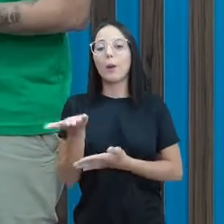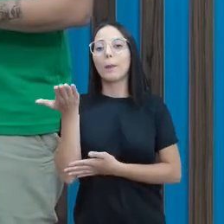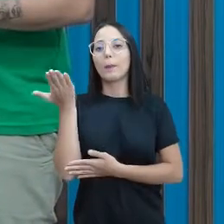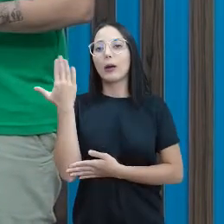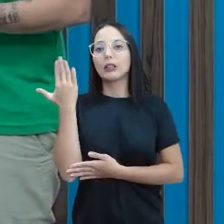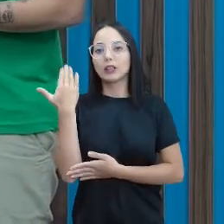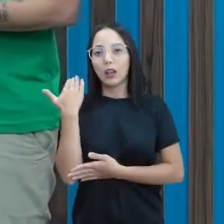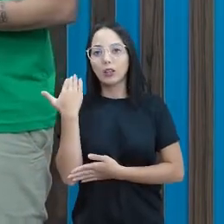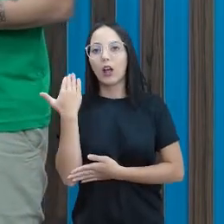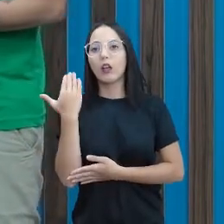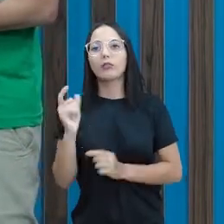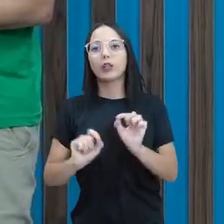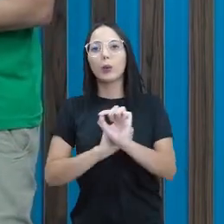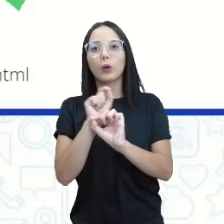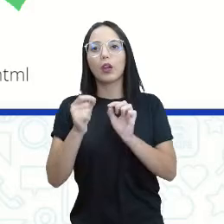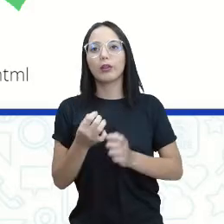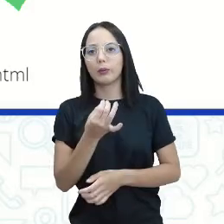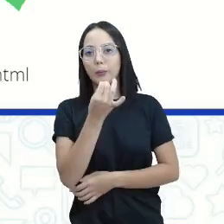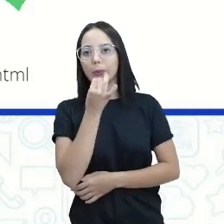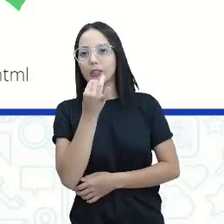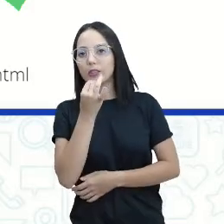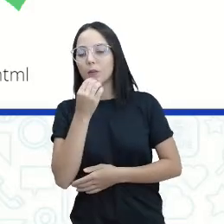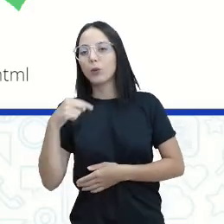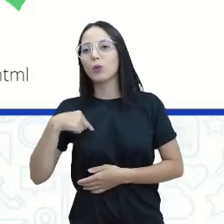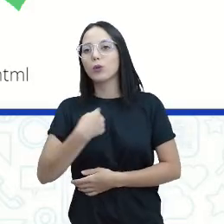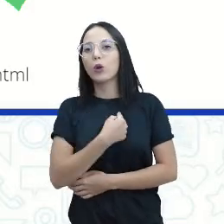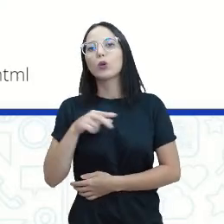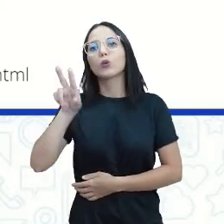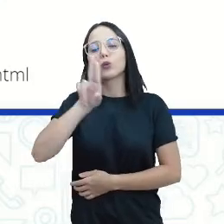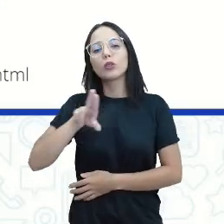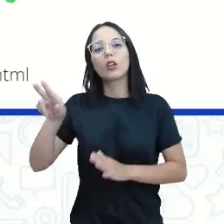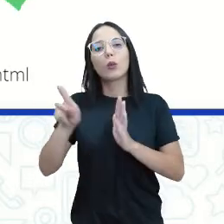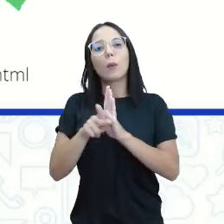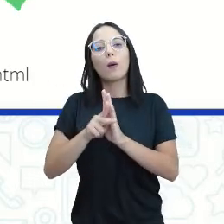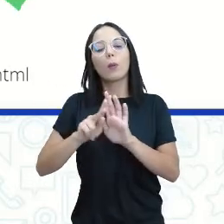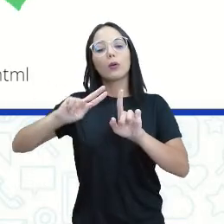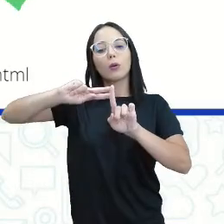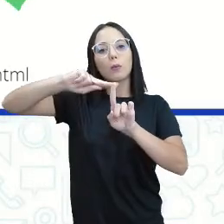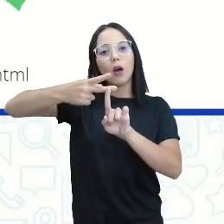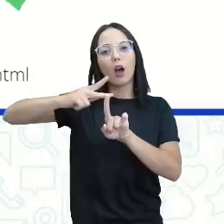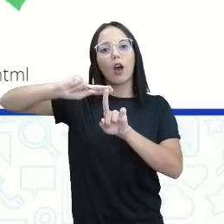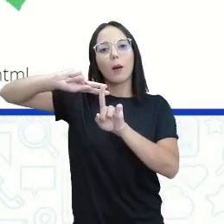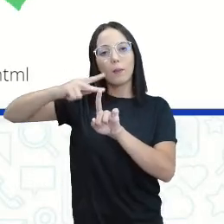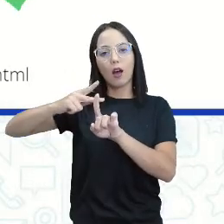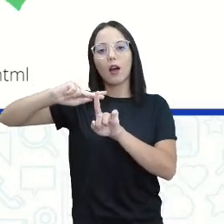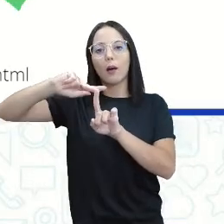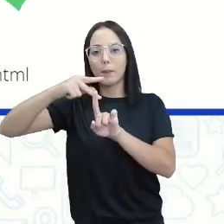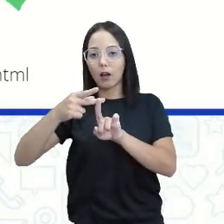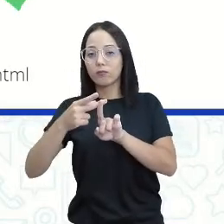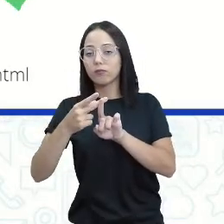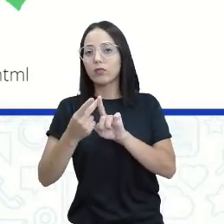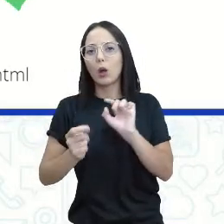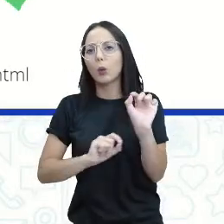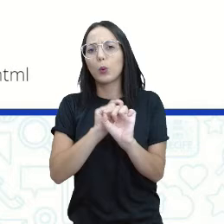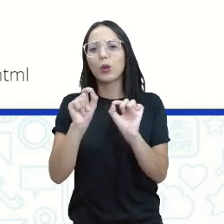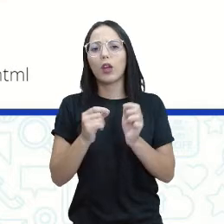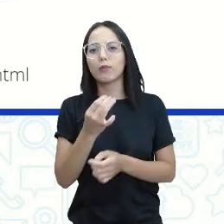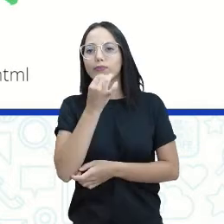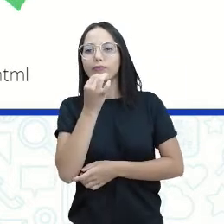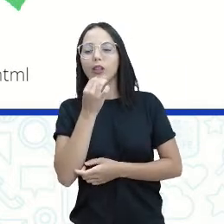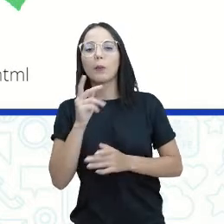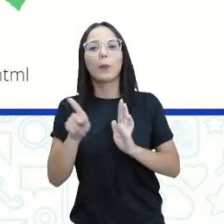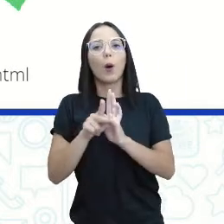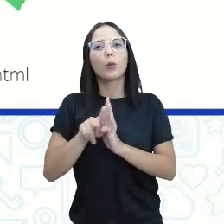passada a ideia era o seguinte, a gente está trabalhando com a potenciação. E na potenciação no seguinte sentido, quando a gente